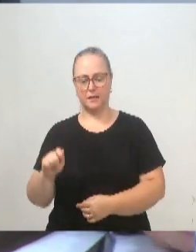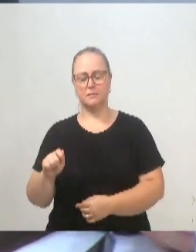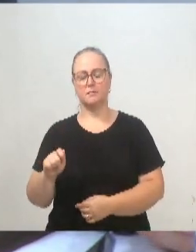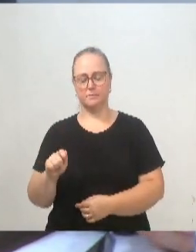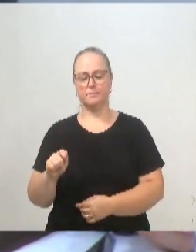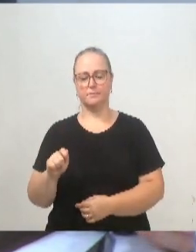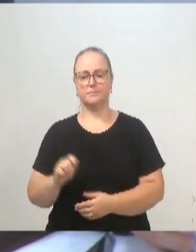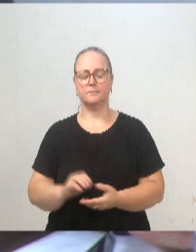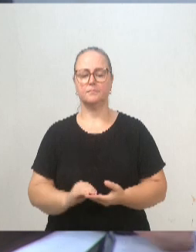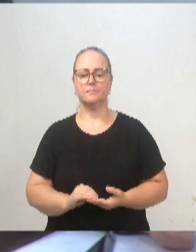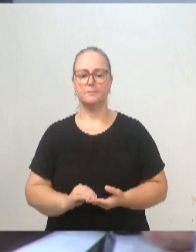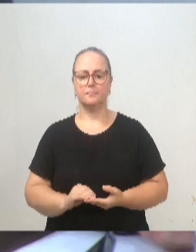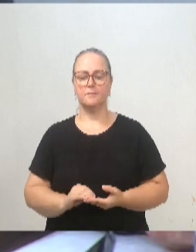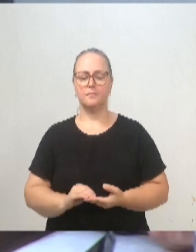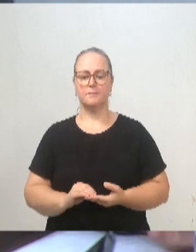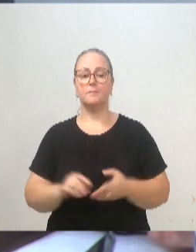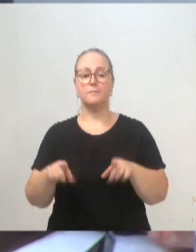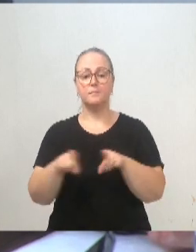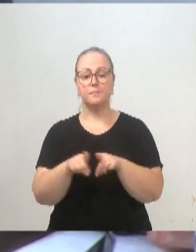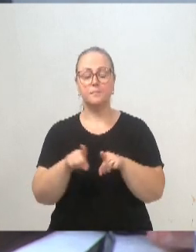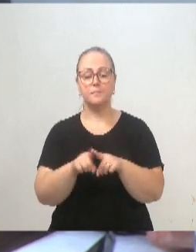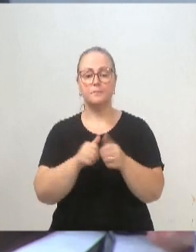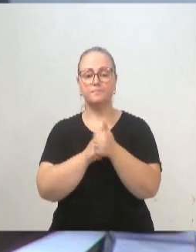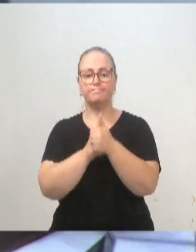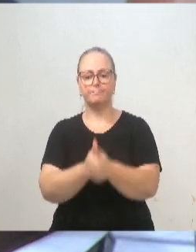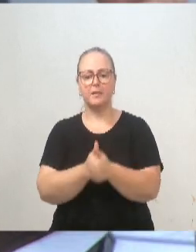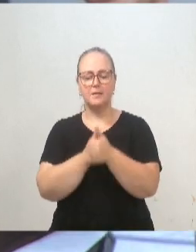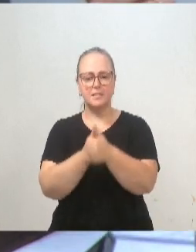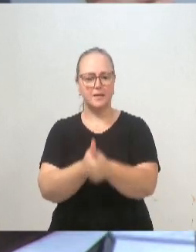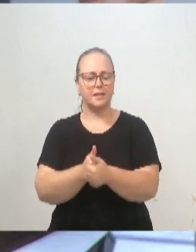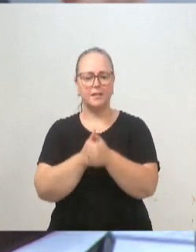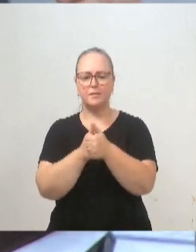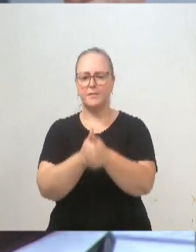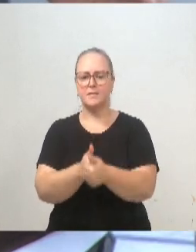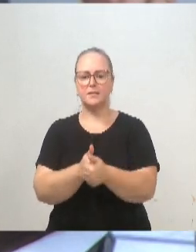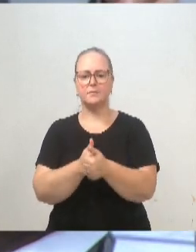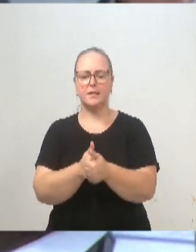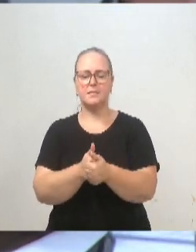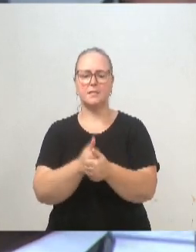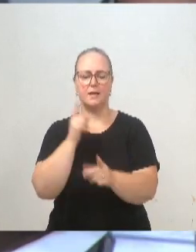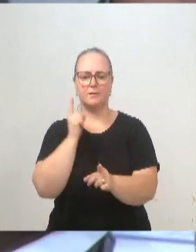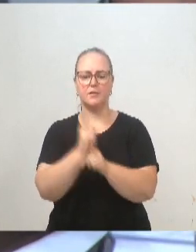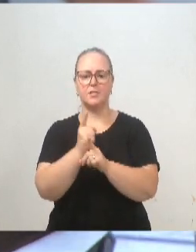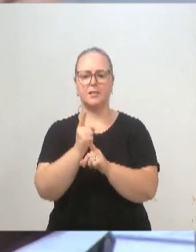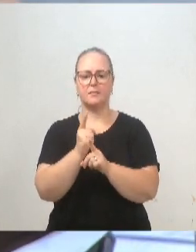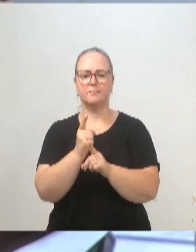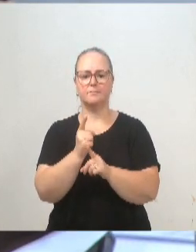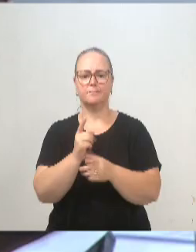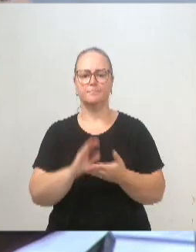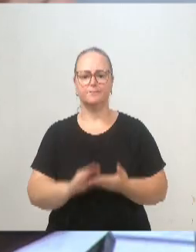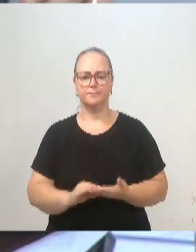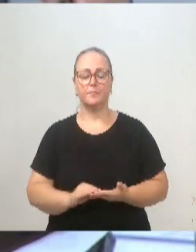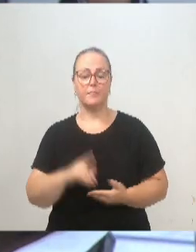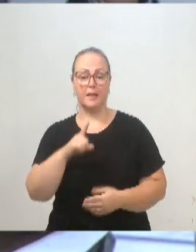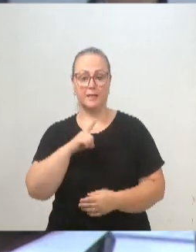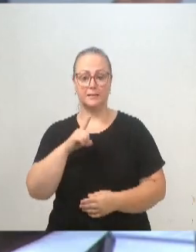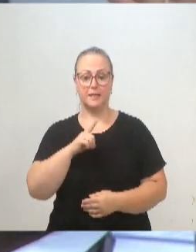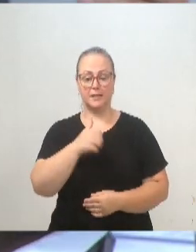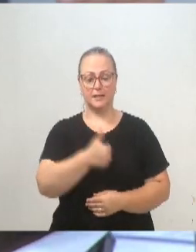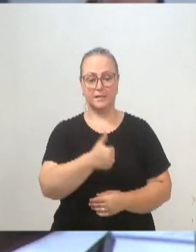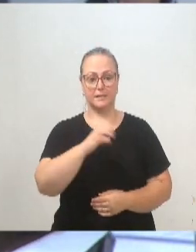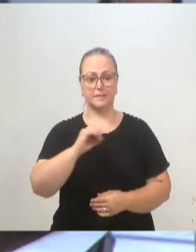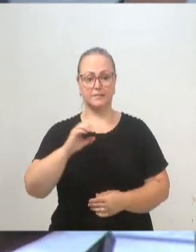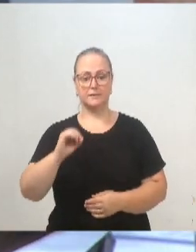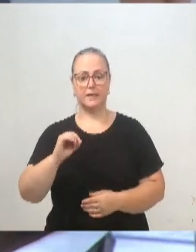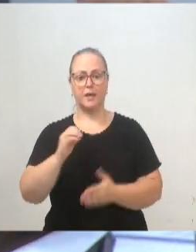dito, né? E nós já temos feito um acompanhamento, né, e já identificamos que nesses 100 primeiros dias de governo, já